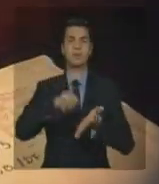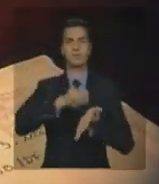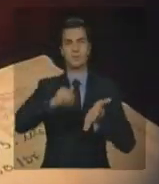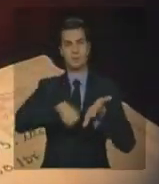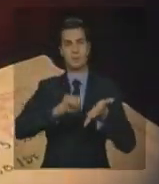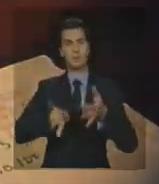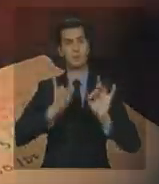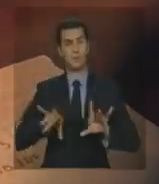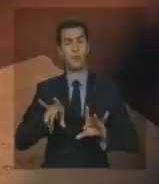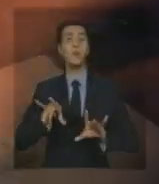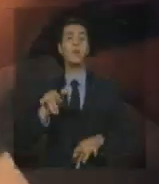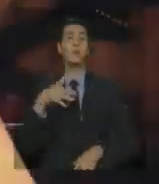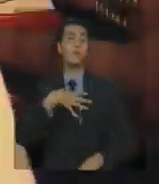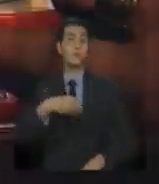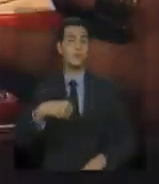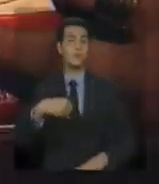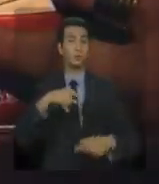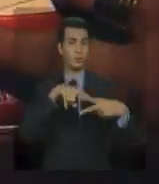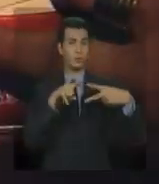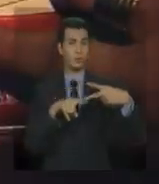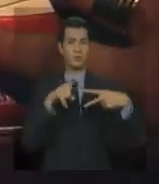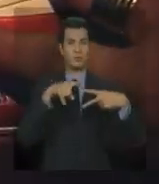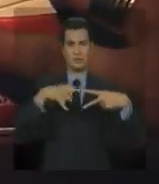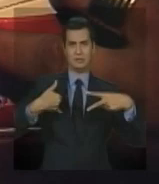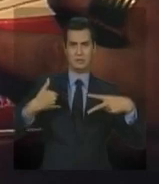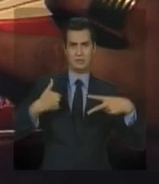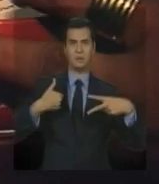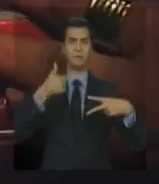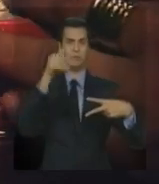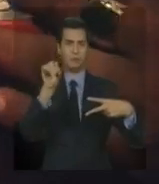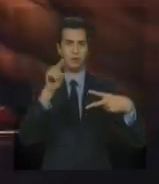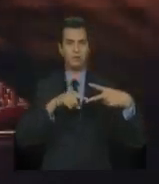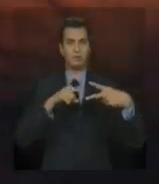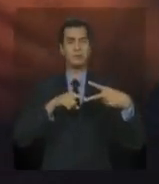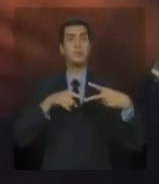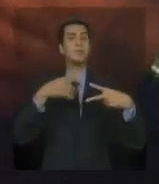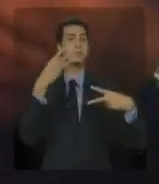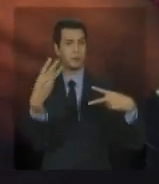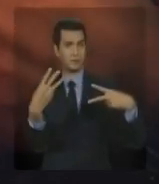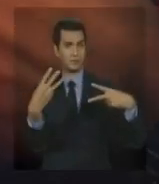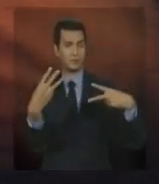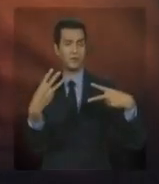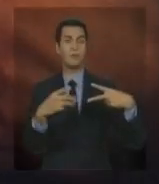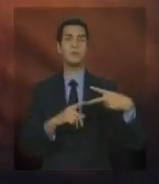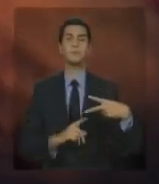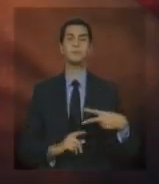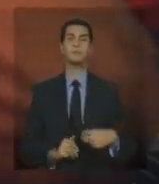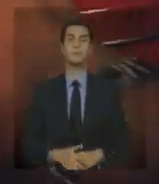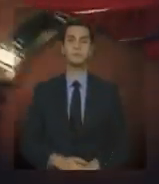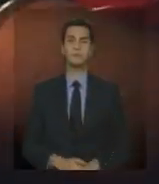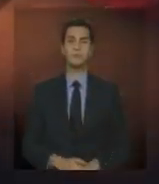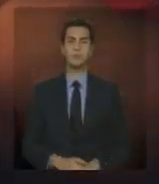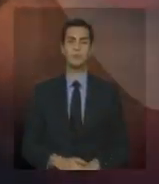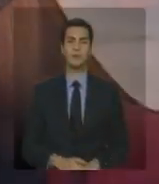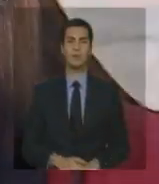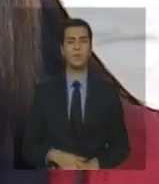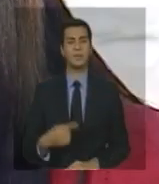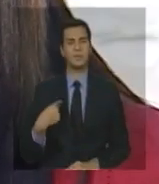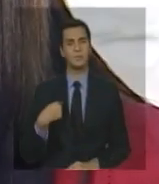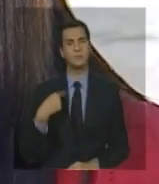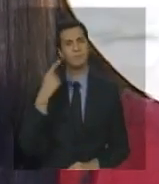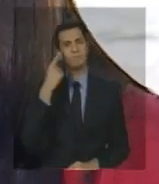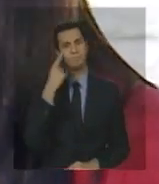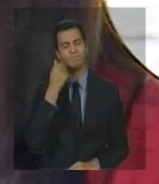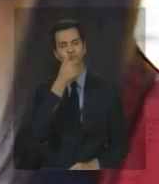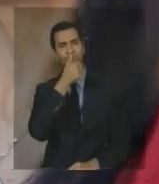e a mais nova, apenas 3. Eu preferi, né, aceitar a perda da